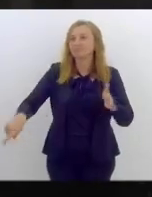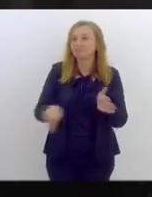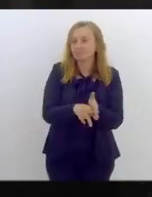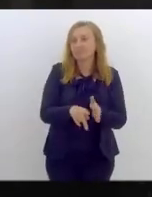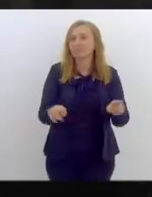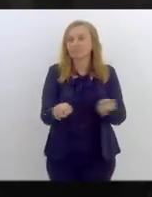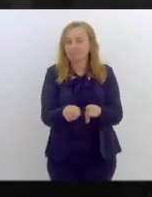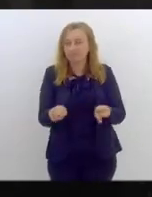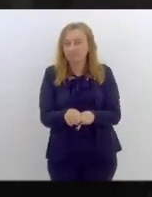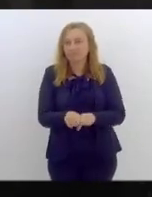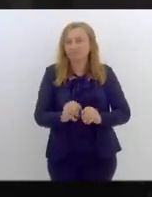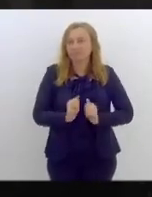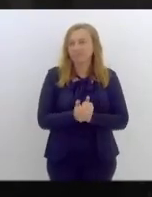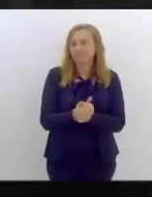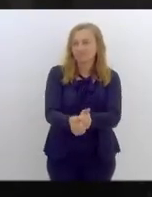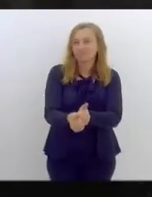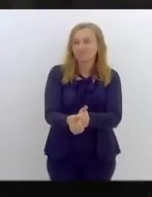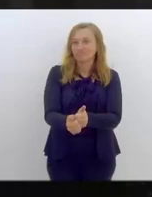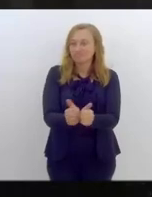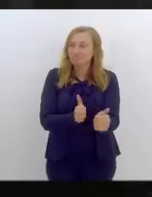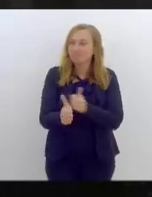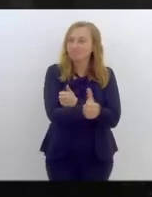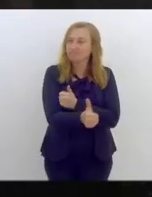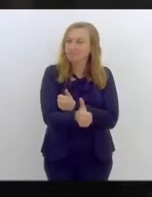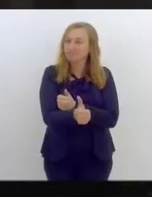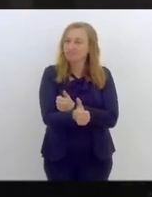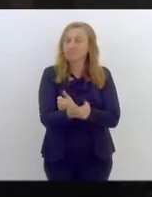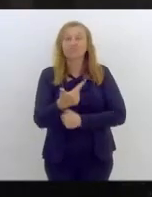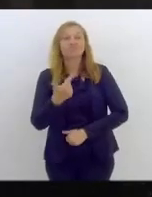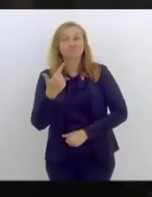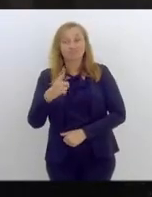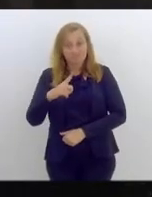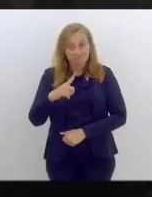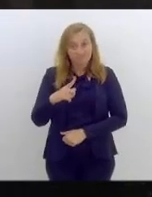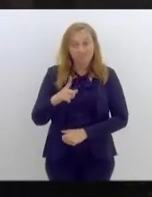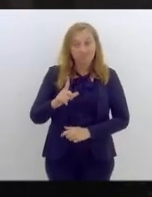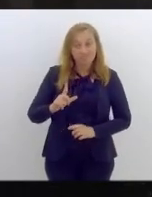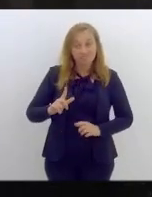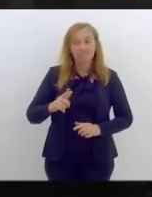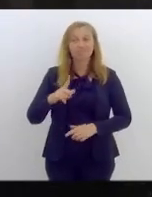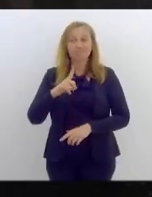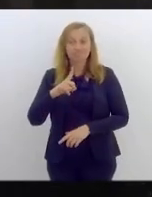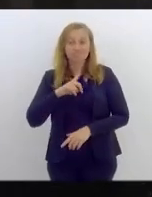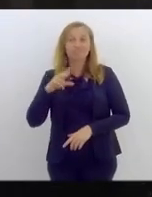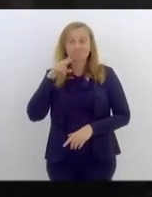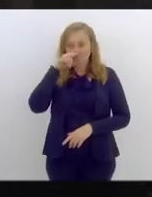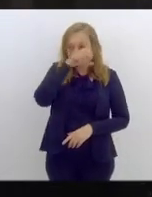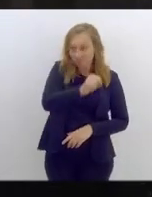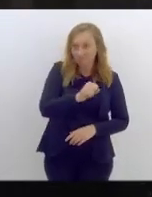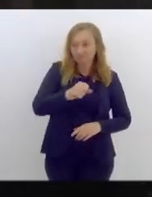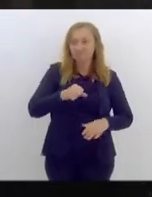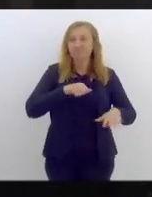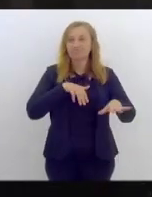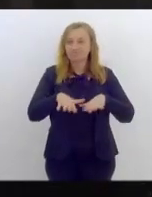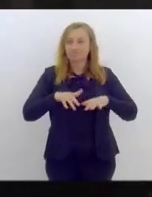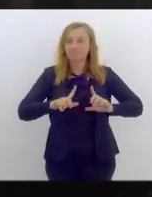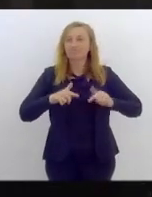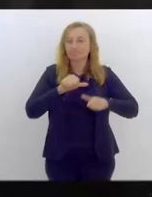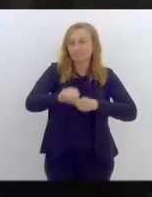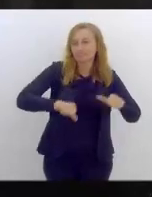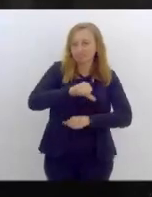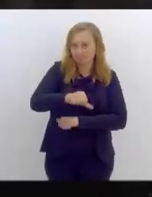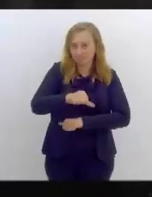também, e seguir na linha de frente, porque é de onde a gente vem, de onde a gente tira força e de onde a gente move força para